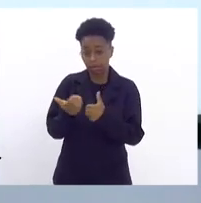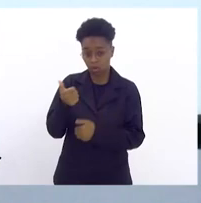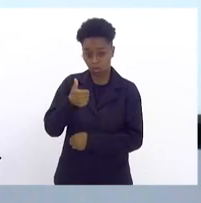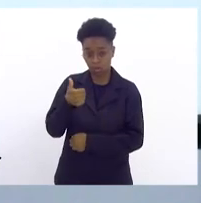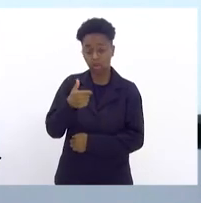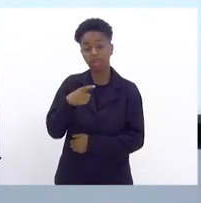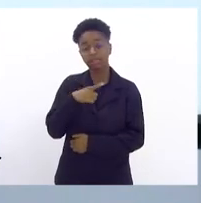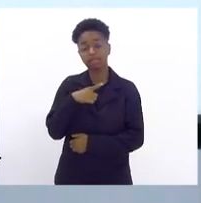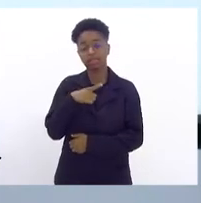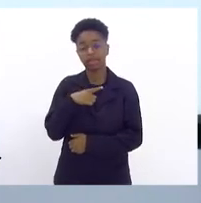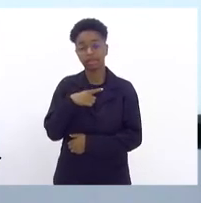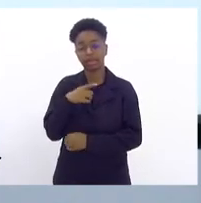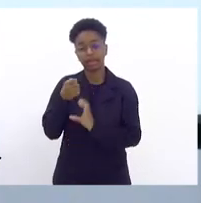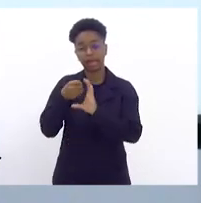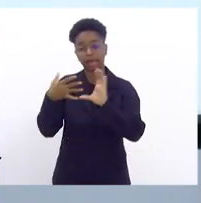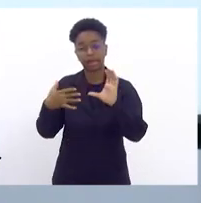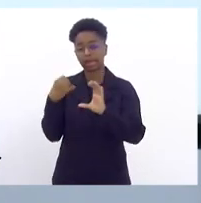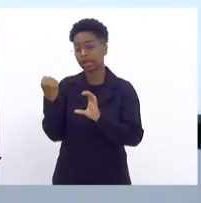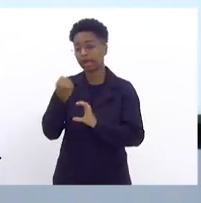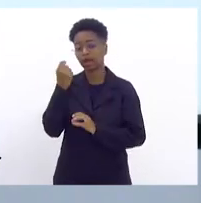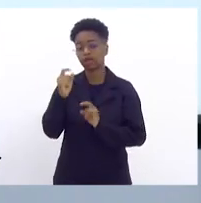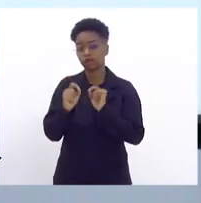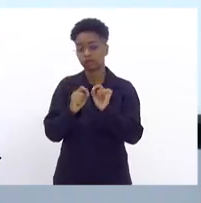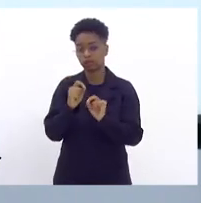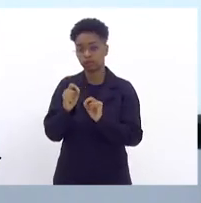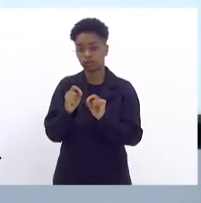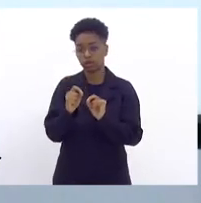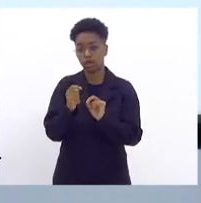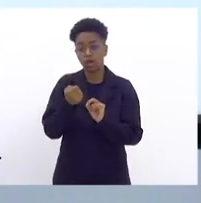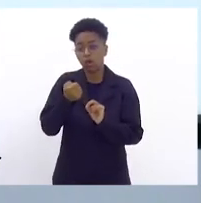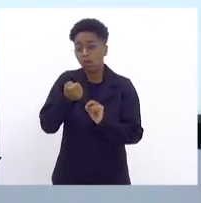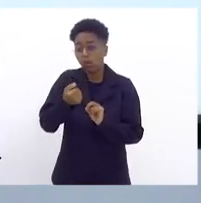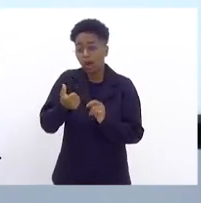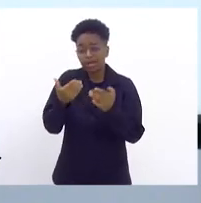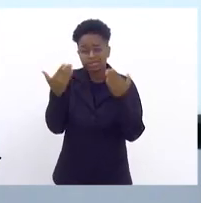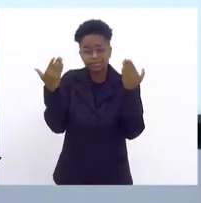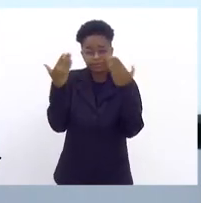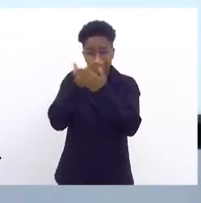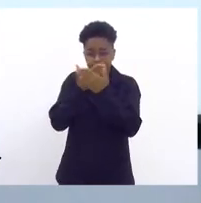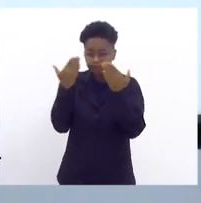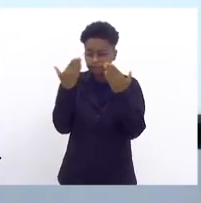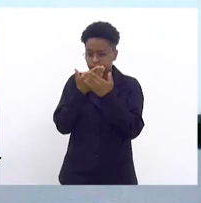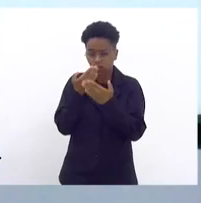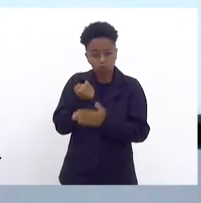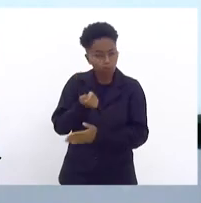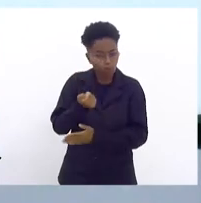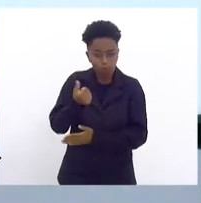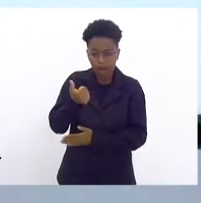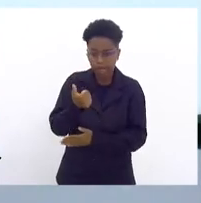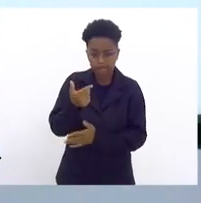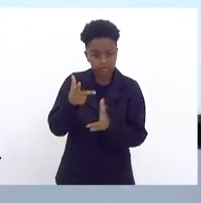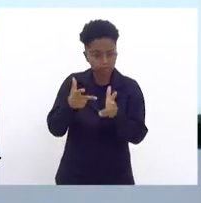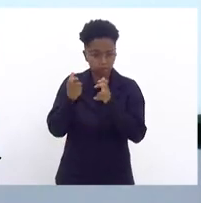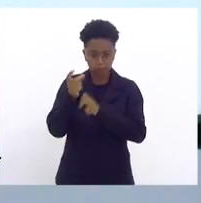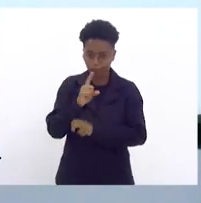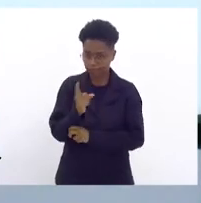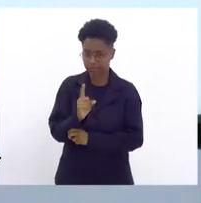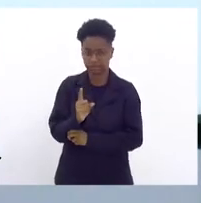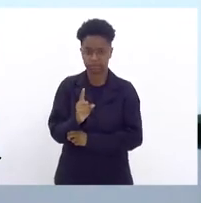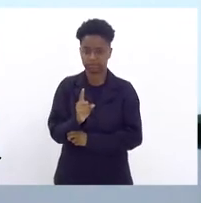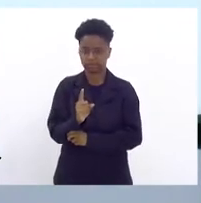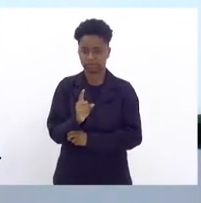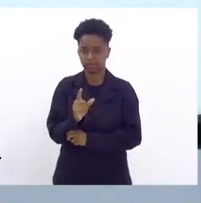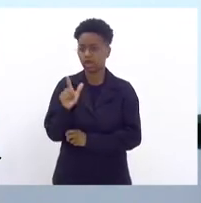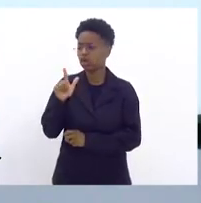fator agravante de que ele quase invisível quase invisível Cadê a